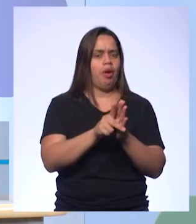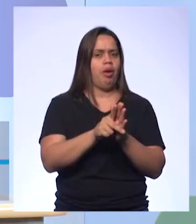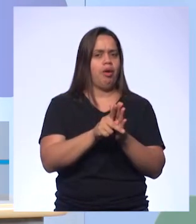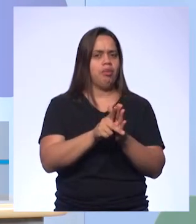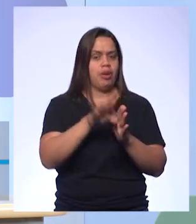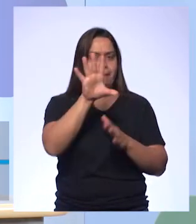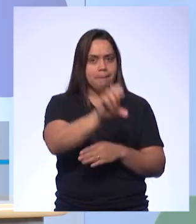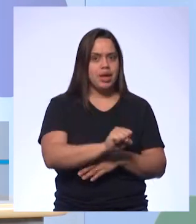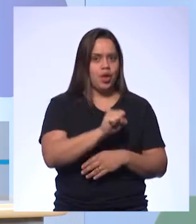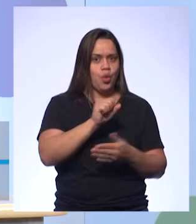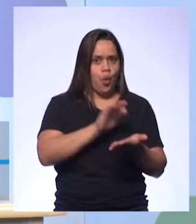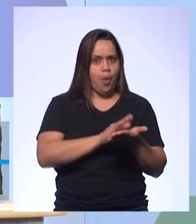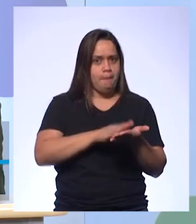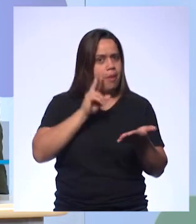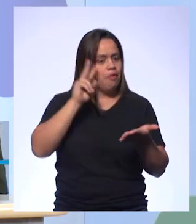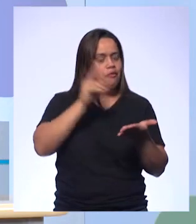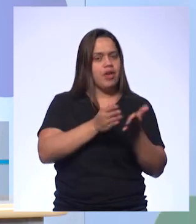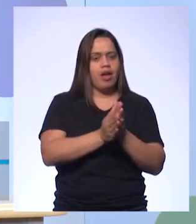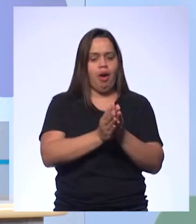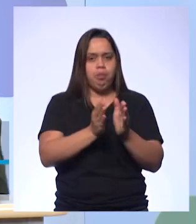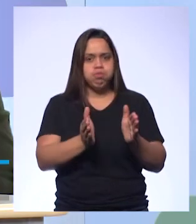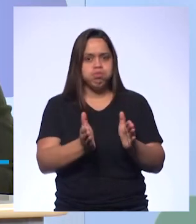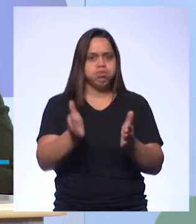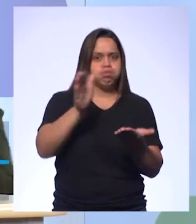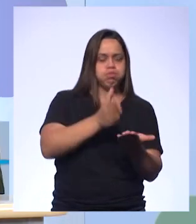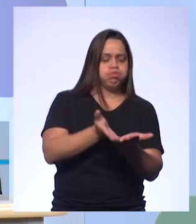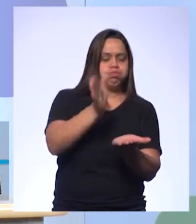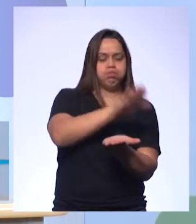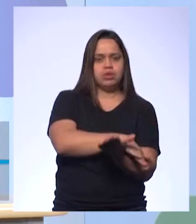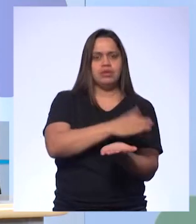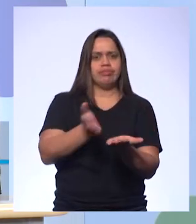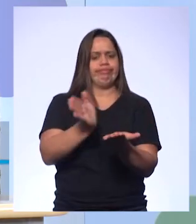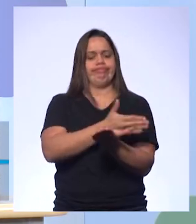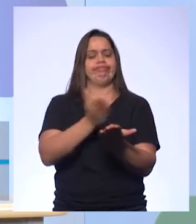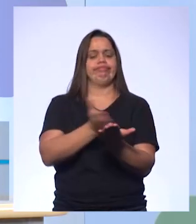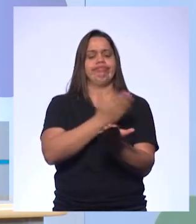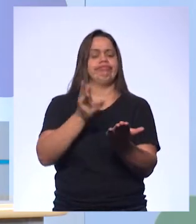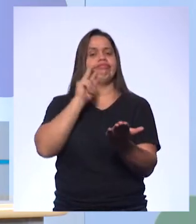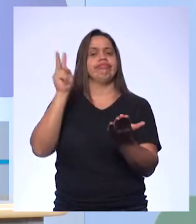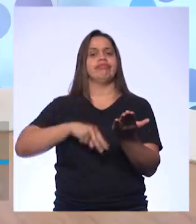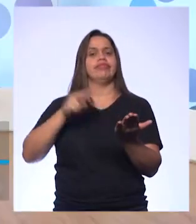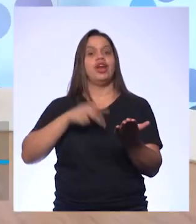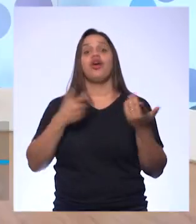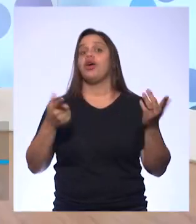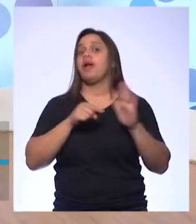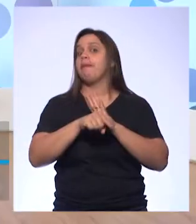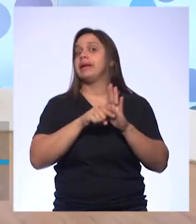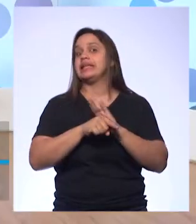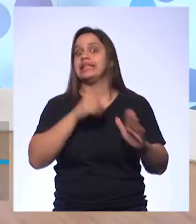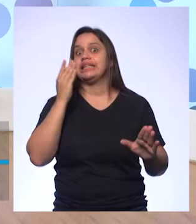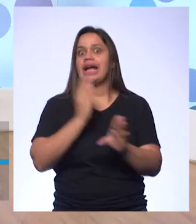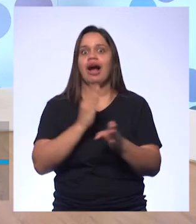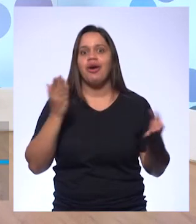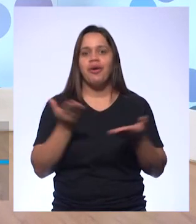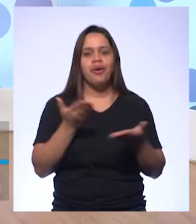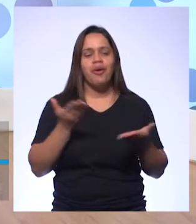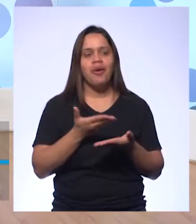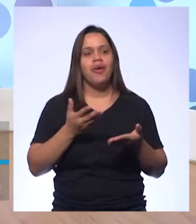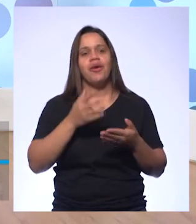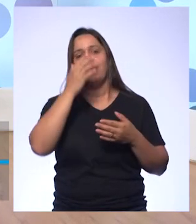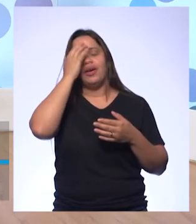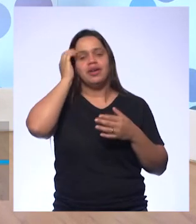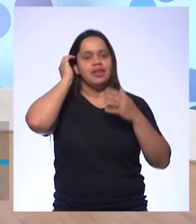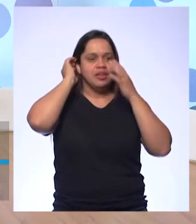na mão uma enciclopédia? Sabem o que é? A gente vai fazer uma pesquisa aqui de campo. de campo. Vamos fazer uma pesquisa